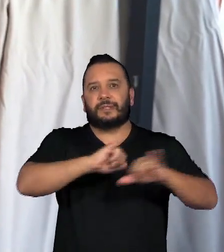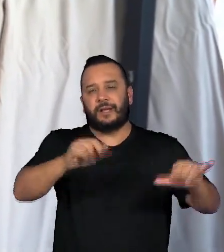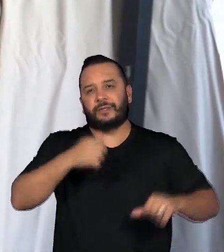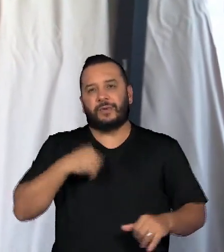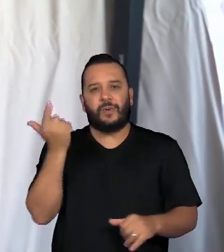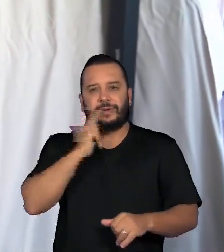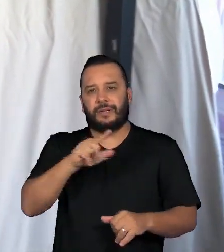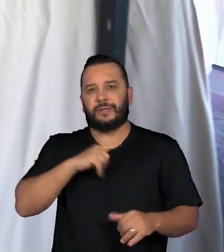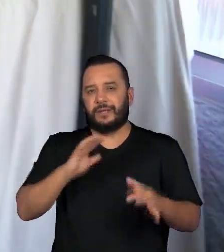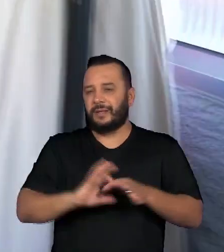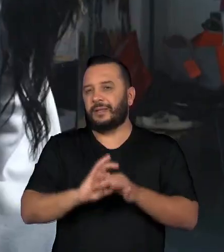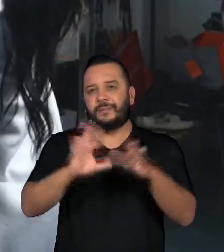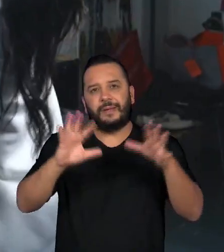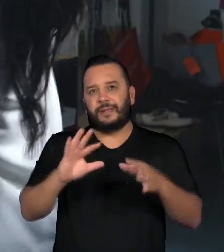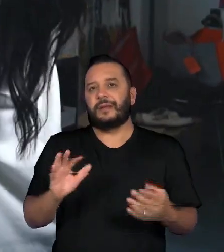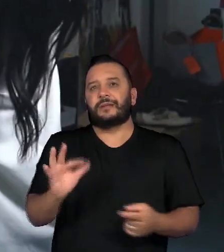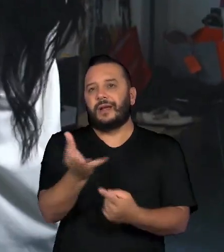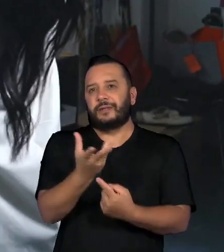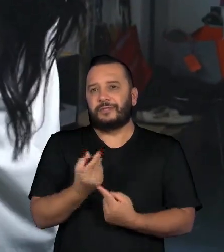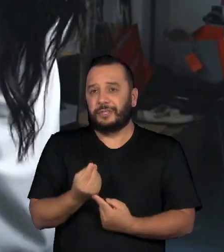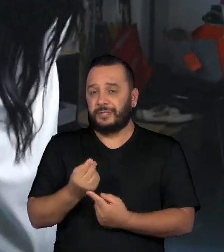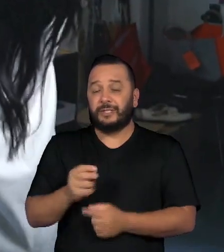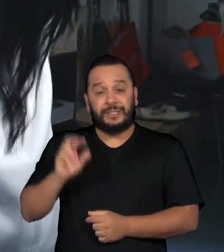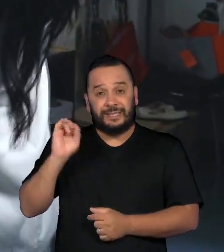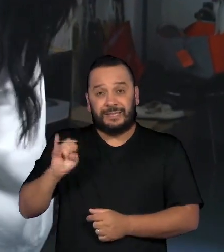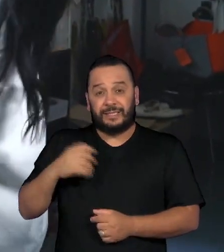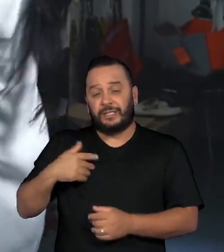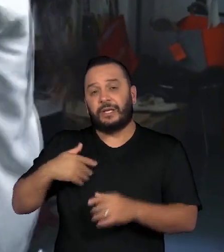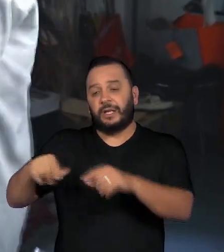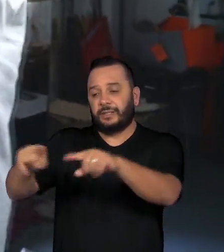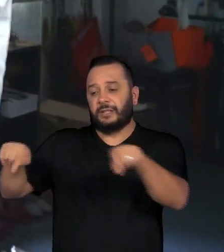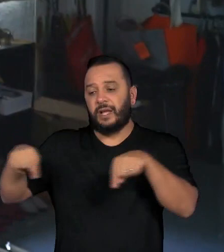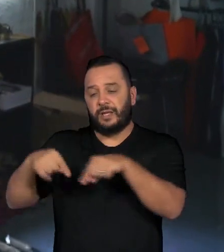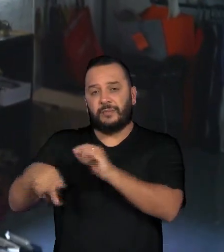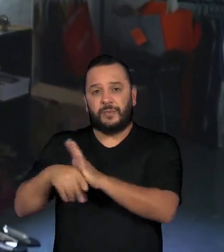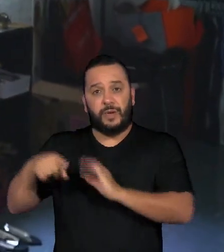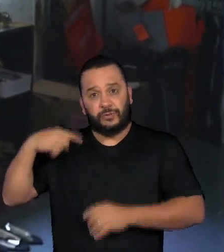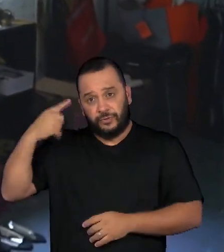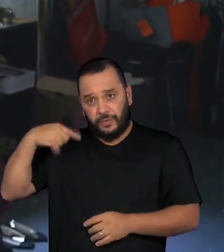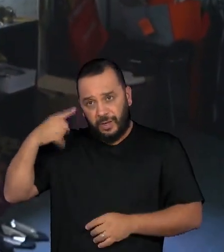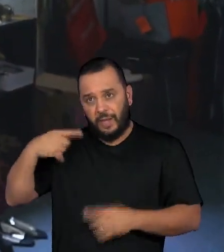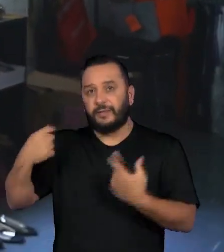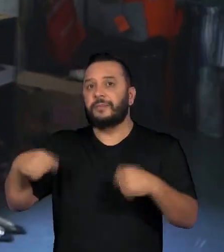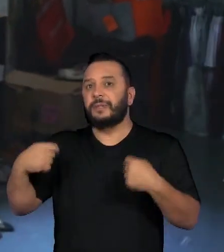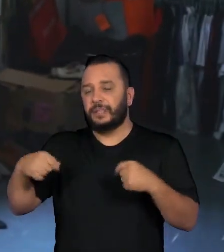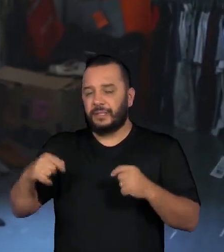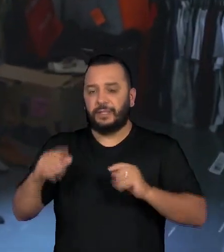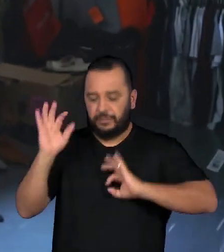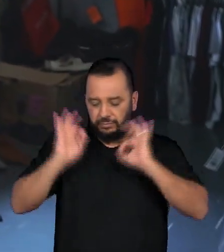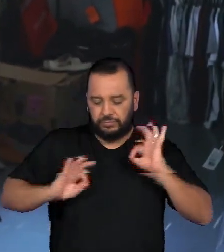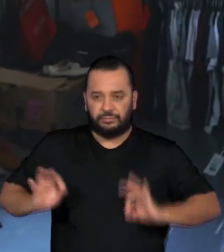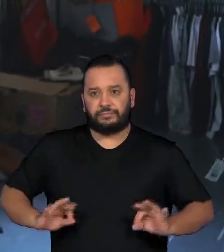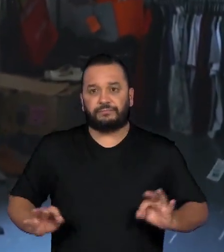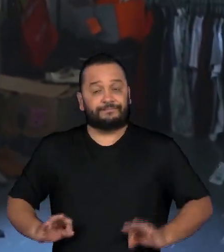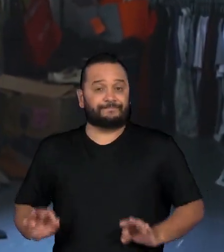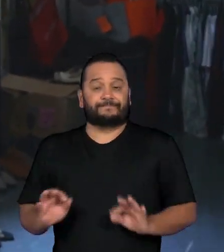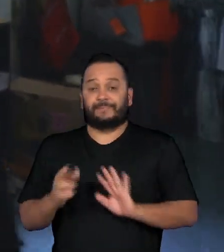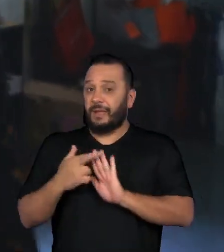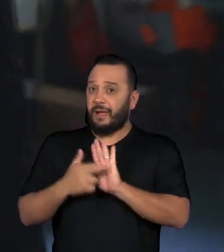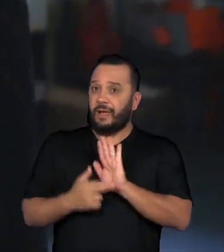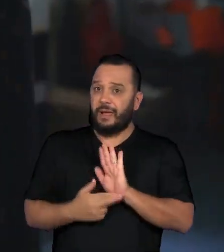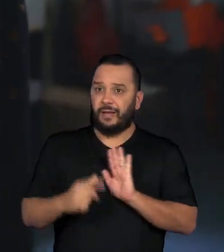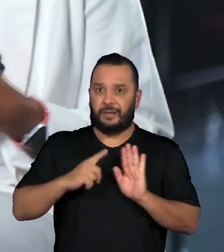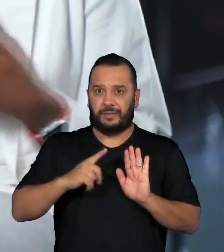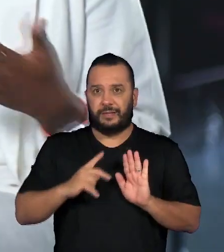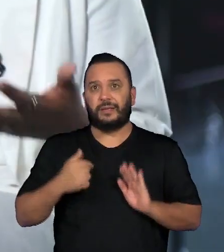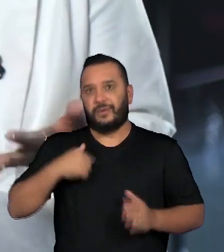mais liberdade artística. Mas se for no escritório de advocacia, você precisa, manter um dress code um pouco mais restrito. Eu acredito